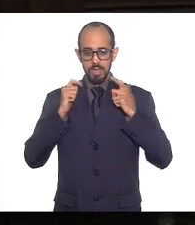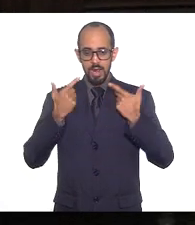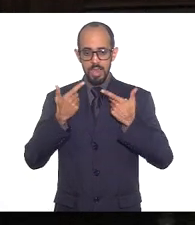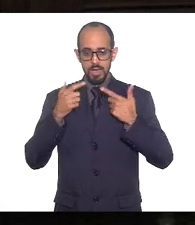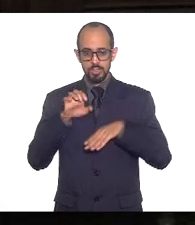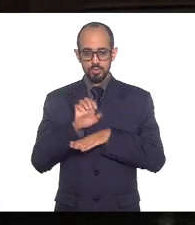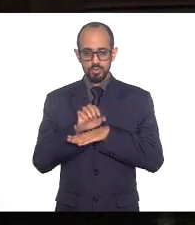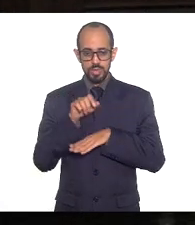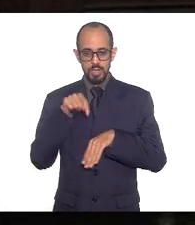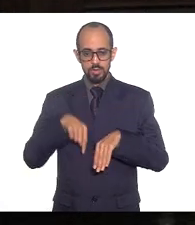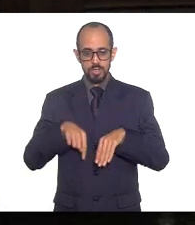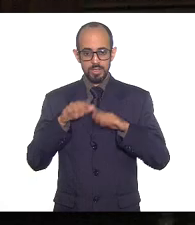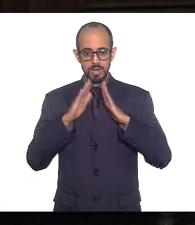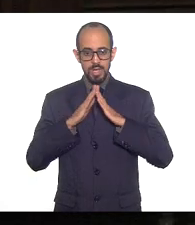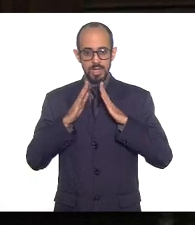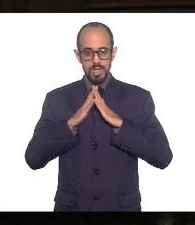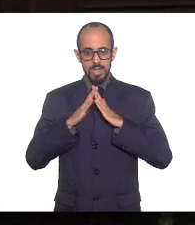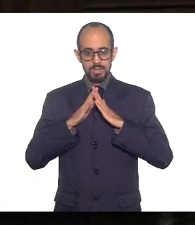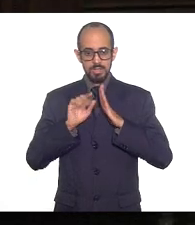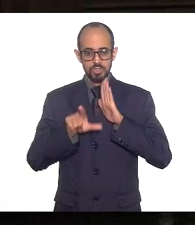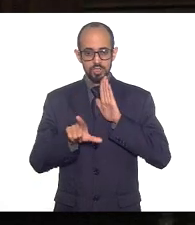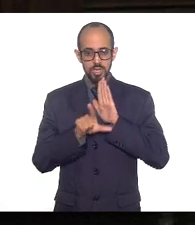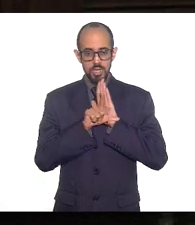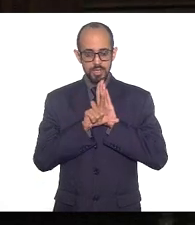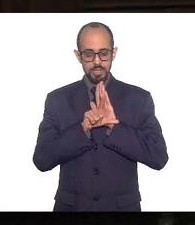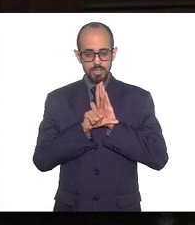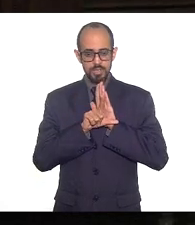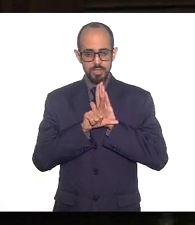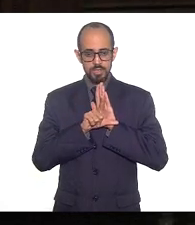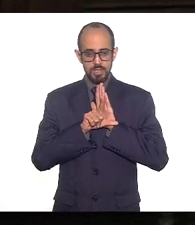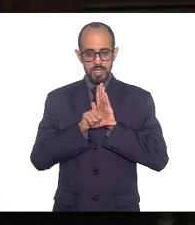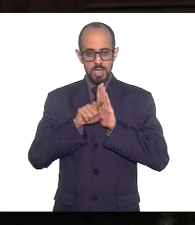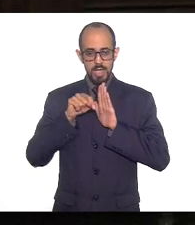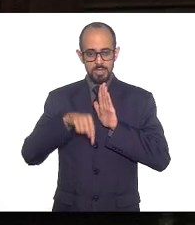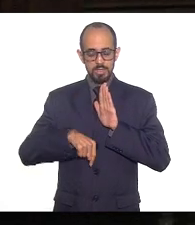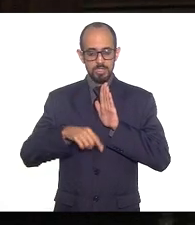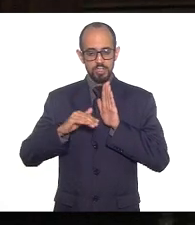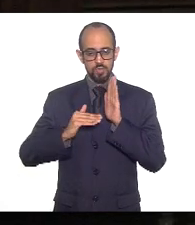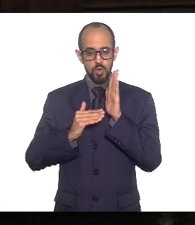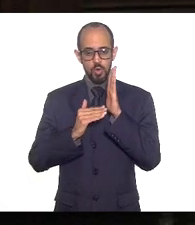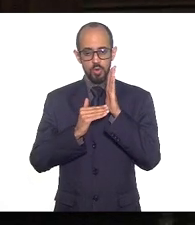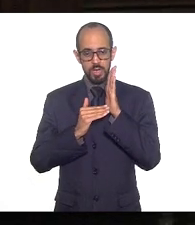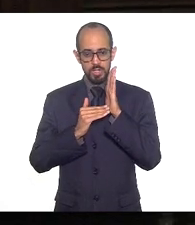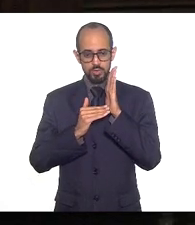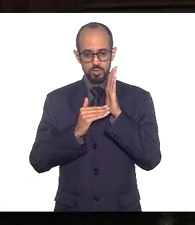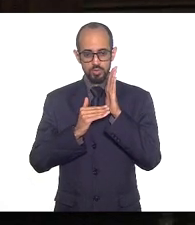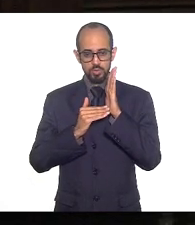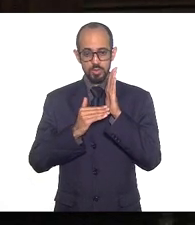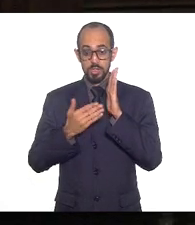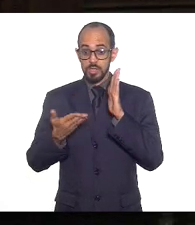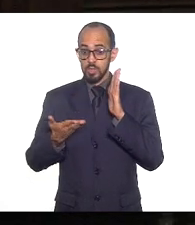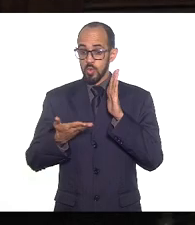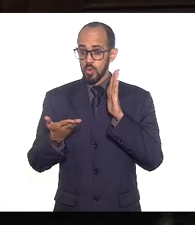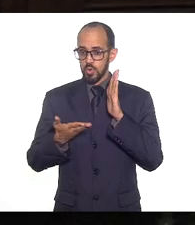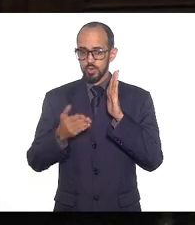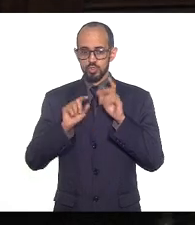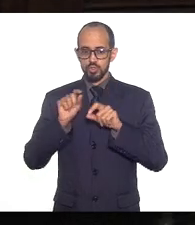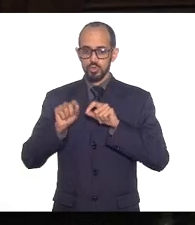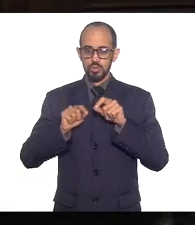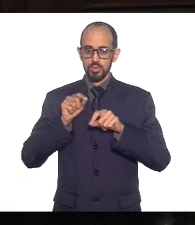aqui nessa casa de leis essa casa que já foi o congresso ah e hoje